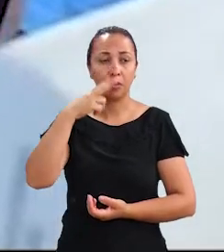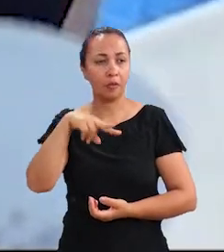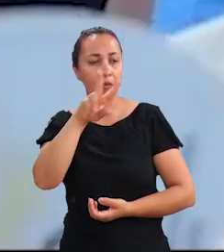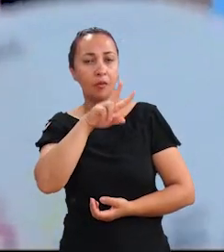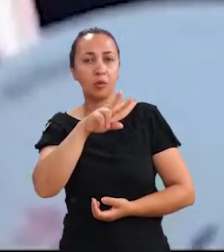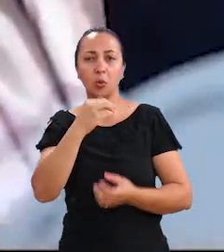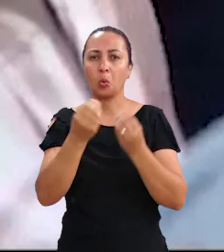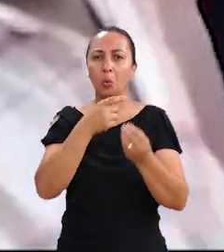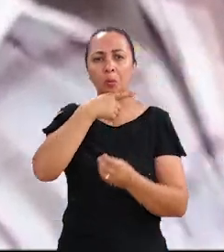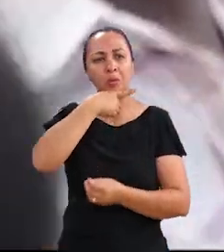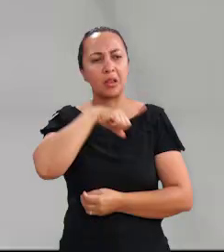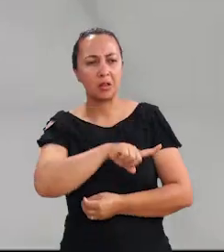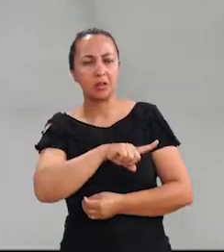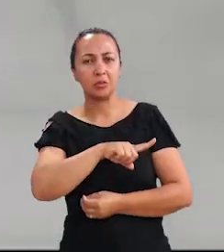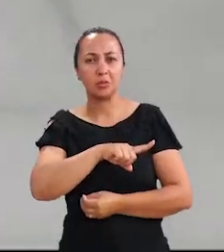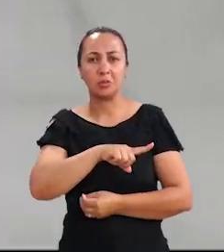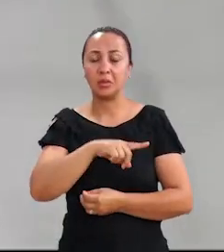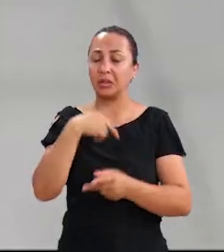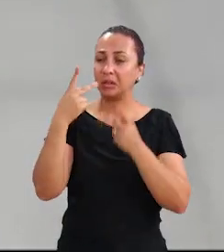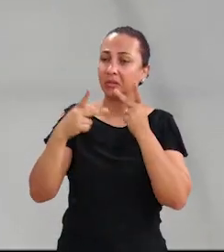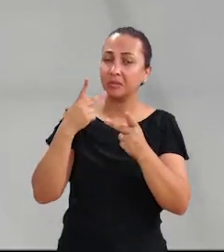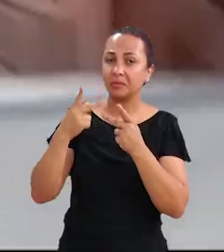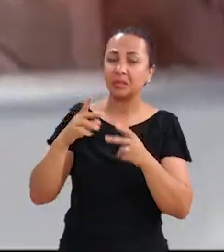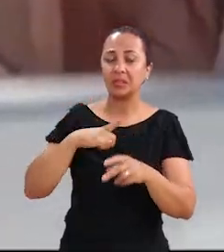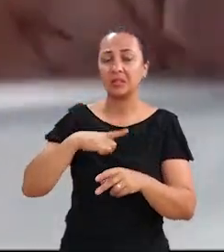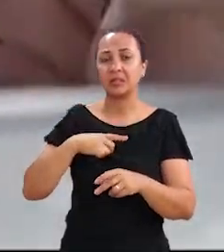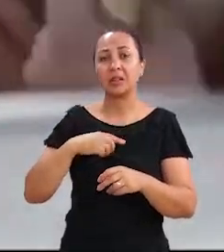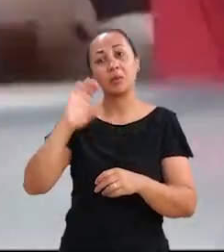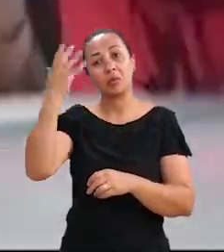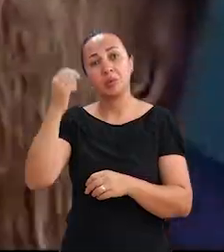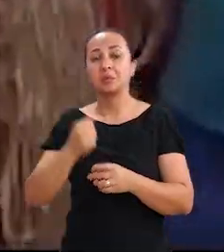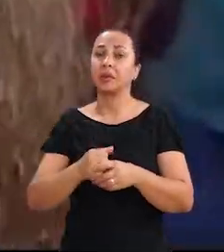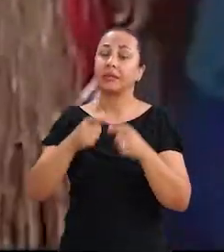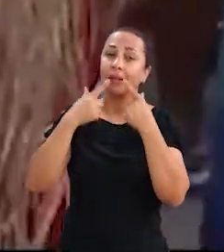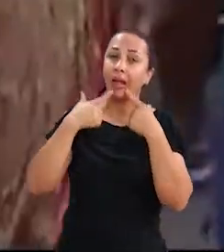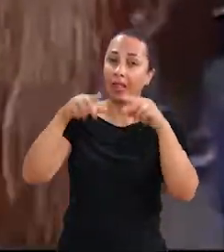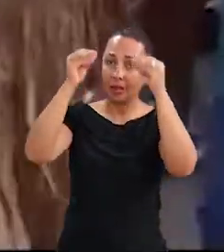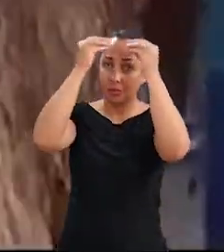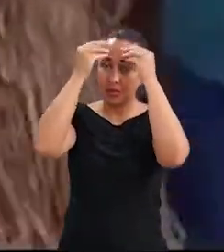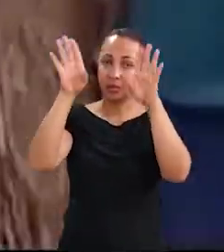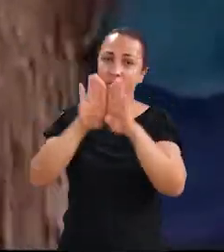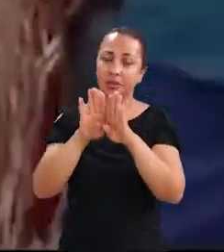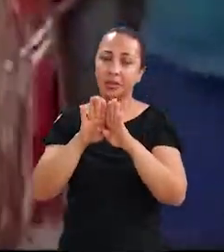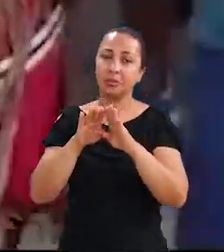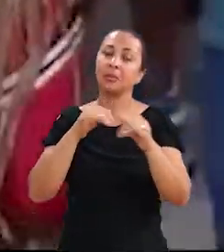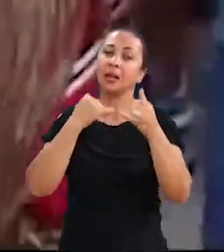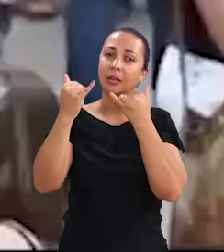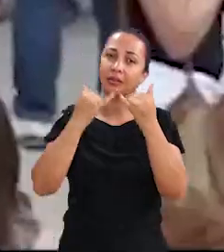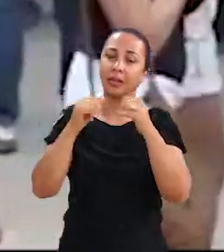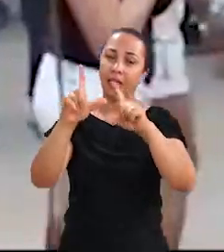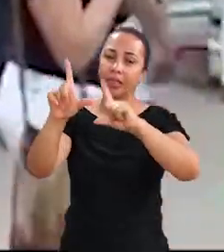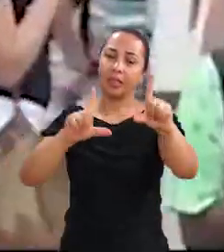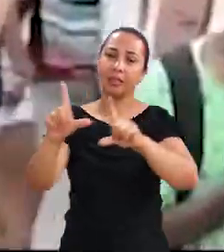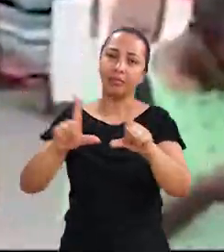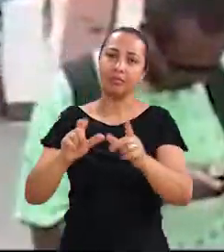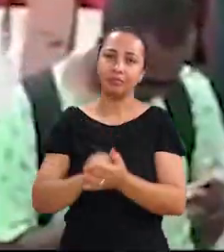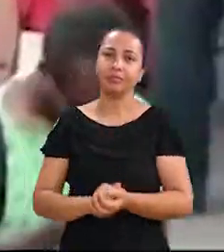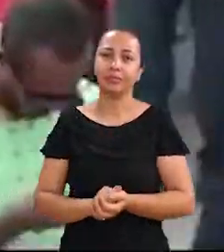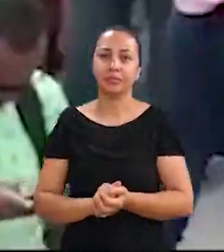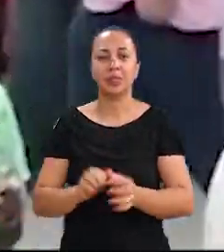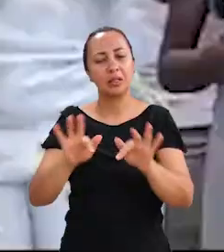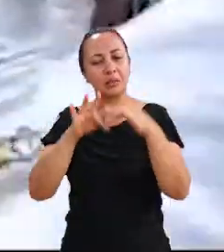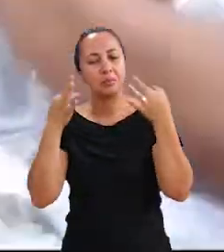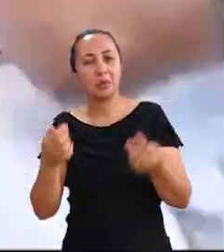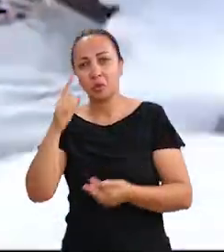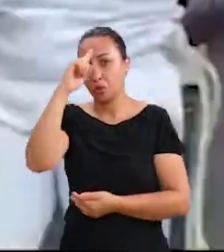Normalmente vistos de forma negativa, os estereótipos têm uma função importante na linguagem, principalmente a midiática. Por serem